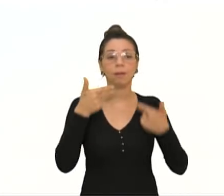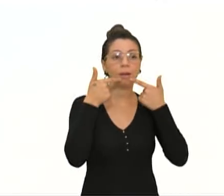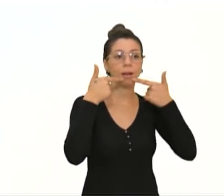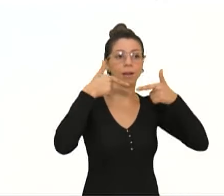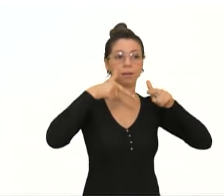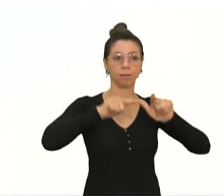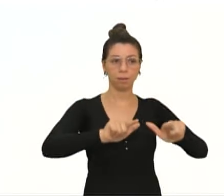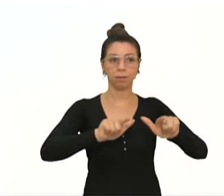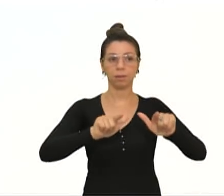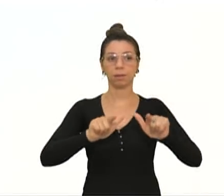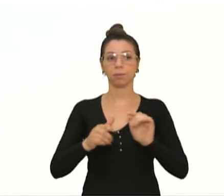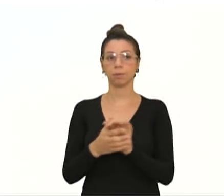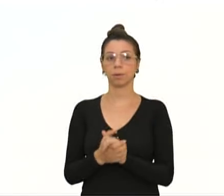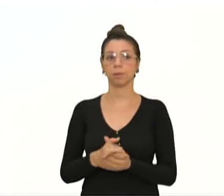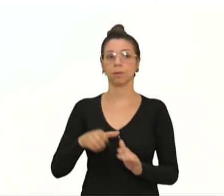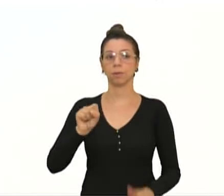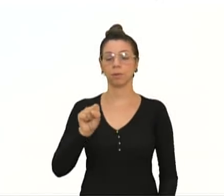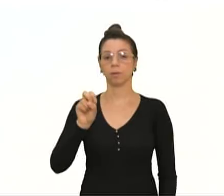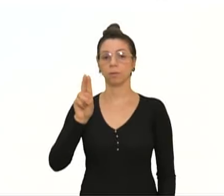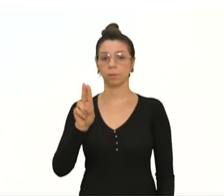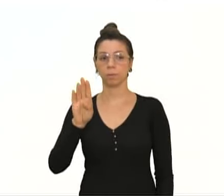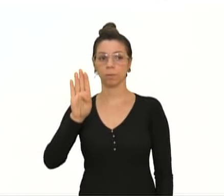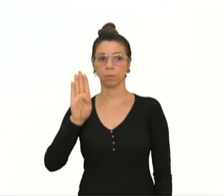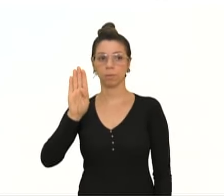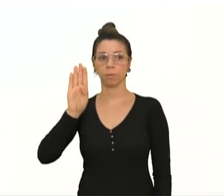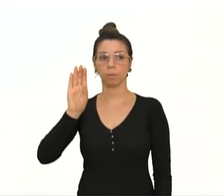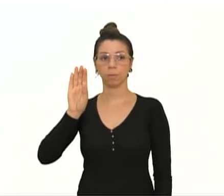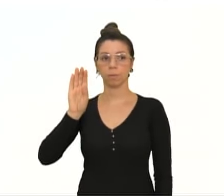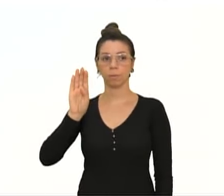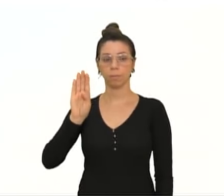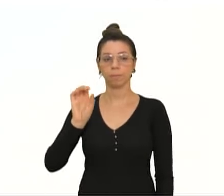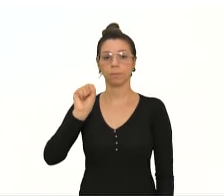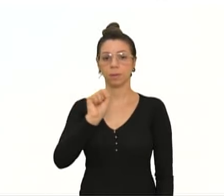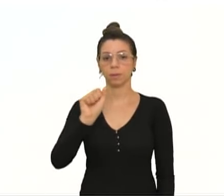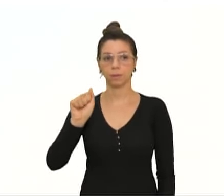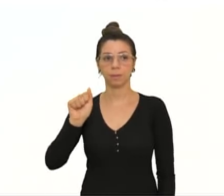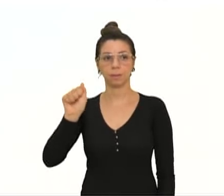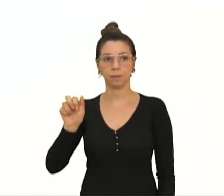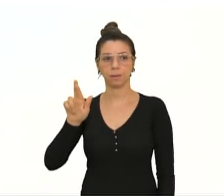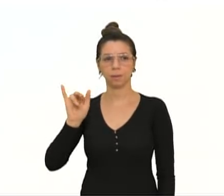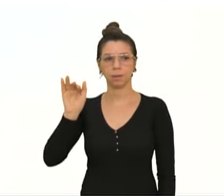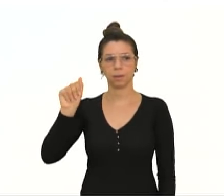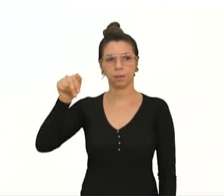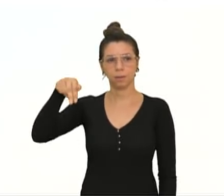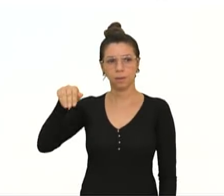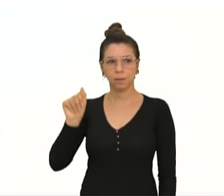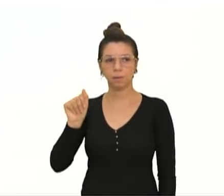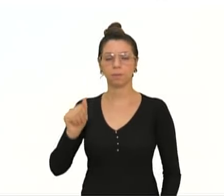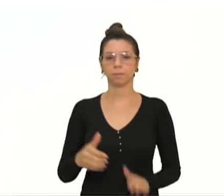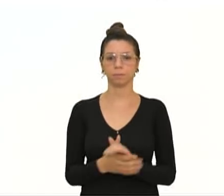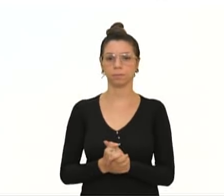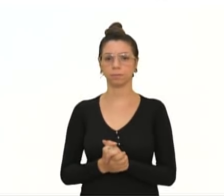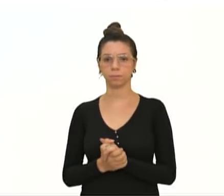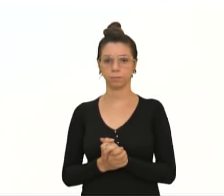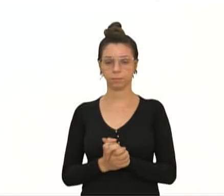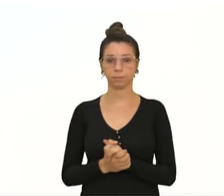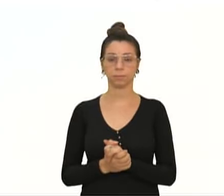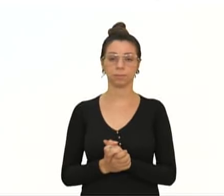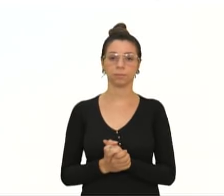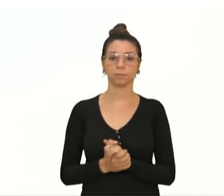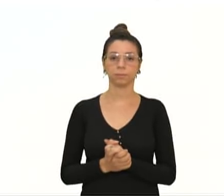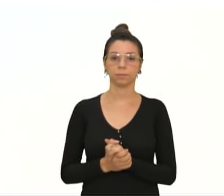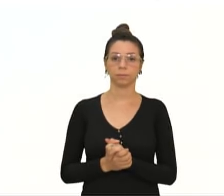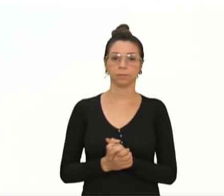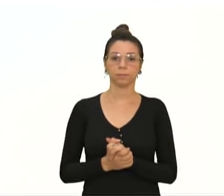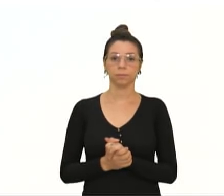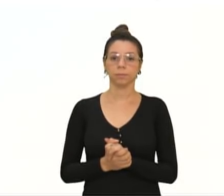Bantu, né, dos grupos etimológicos localizados principalmente na região da África subsaariana. No fundo, este